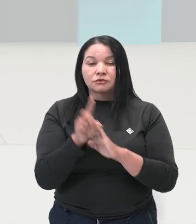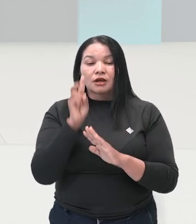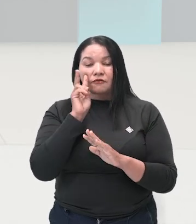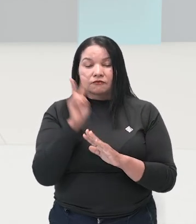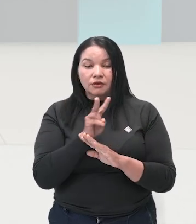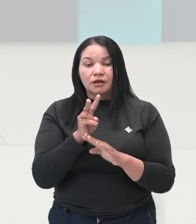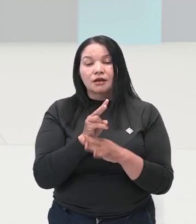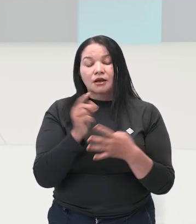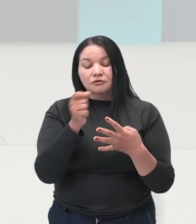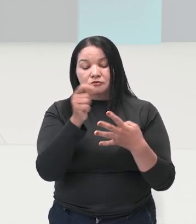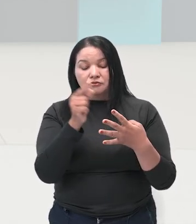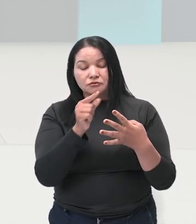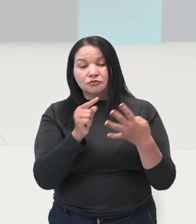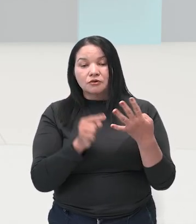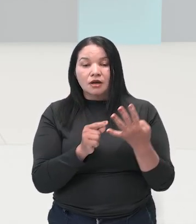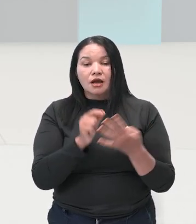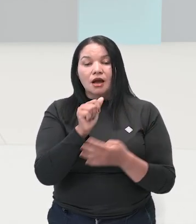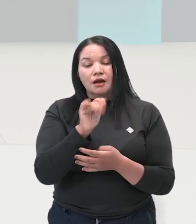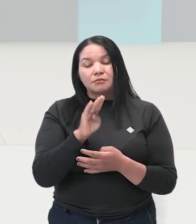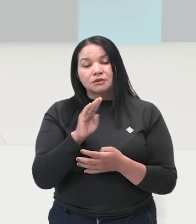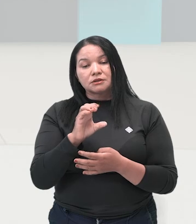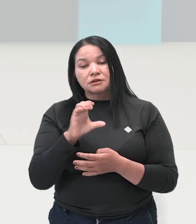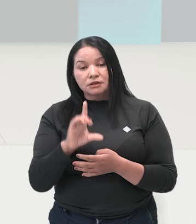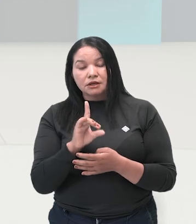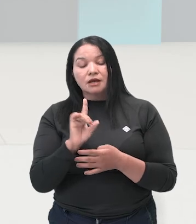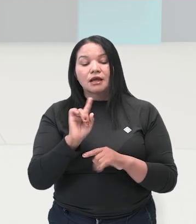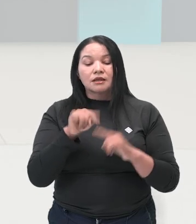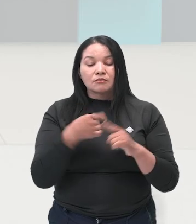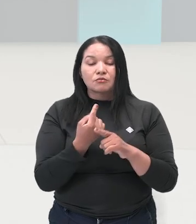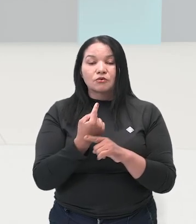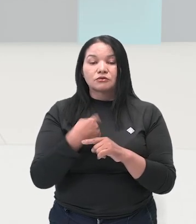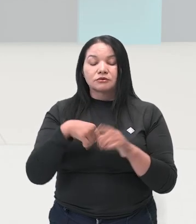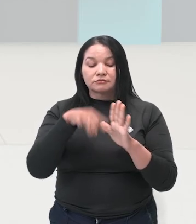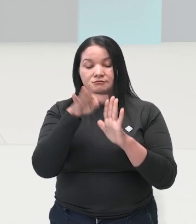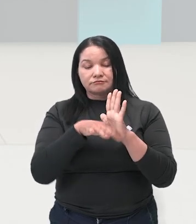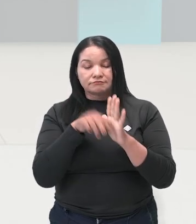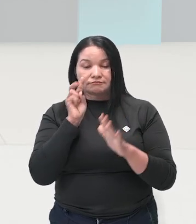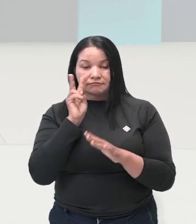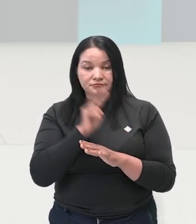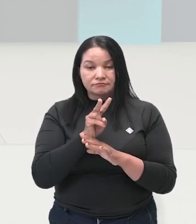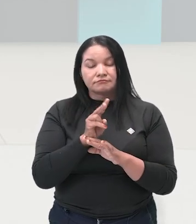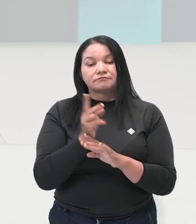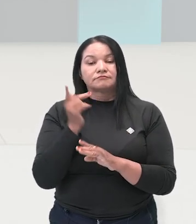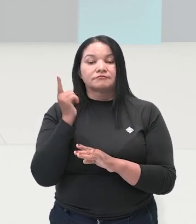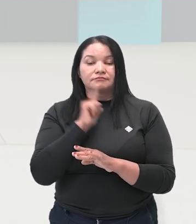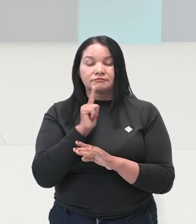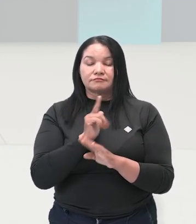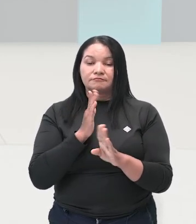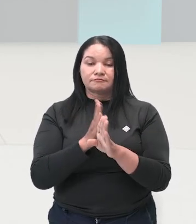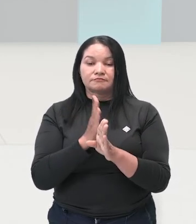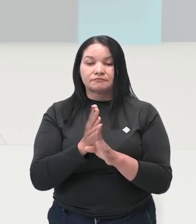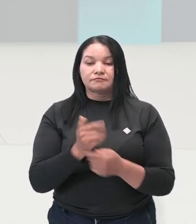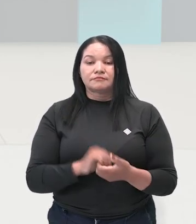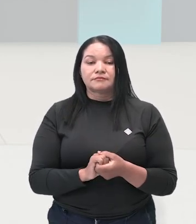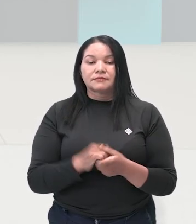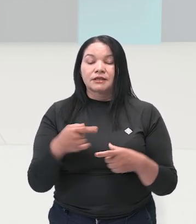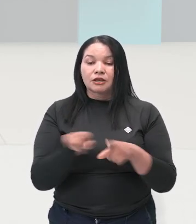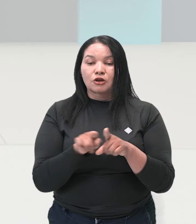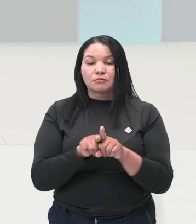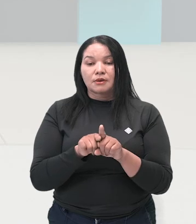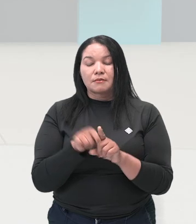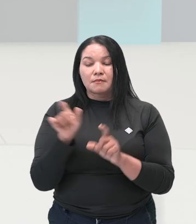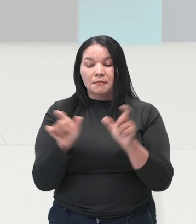respostas, corre no texto. E aí você vai conseguir localizar rapidamente. Como utilizar? Procure palavras-chave